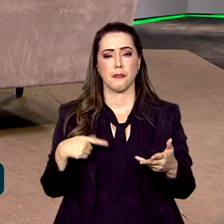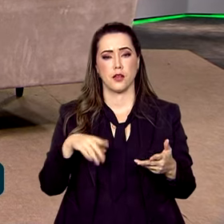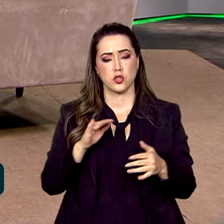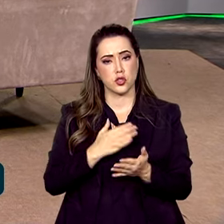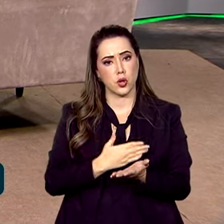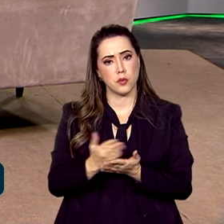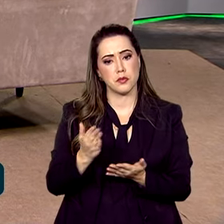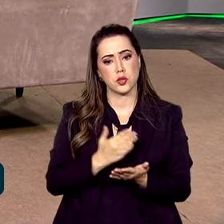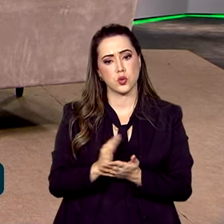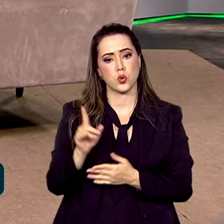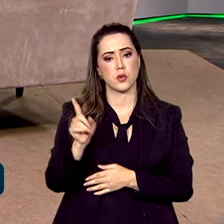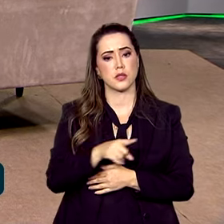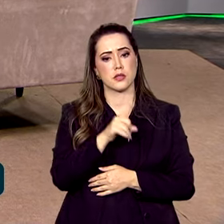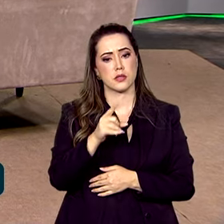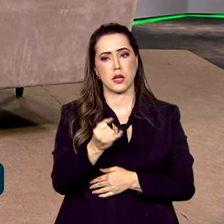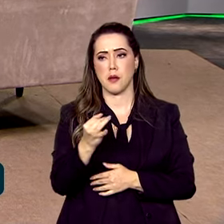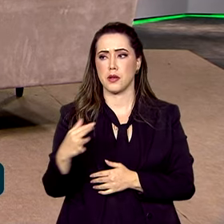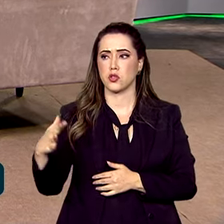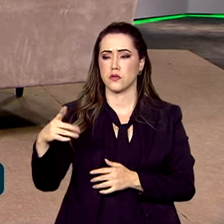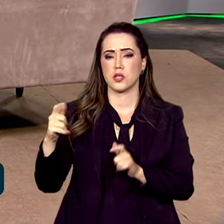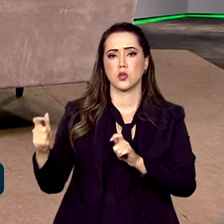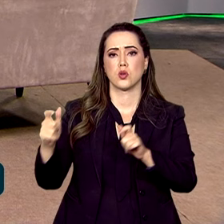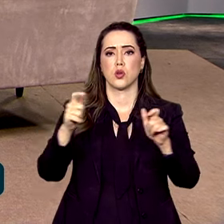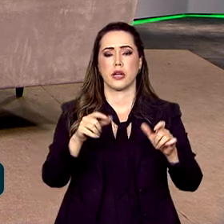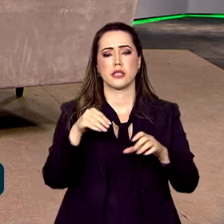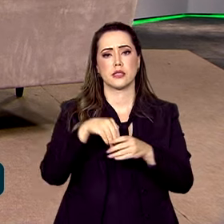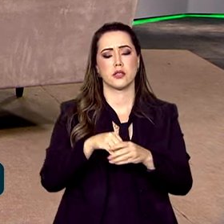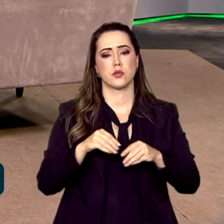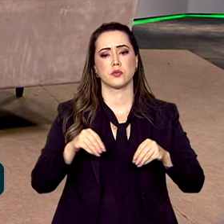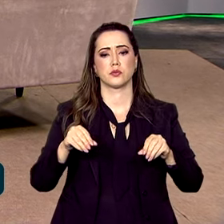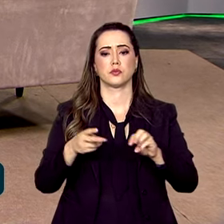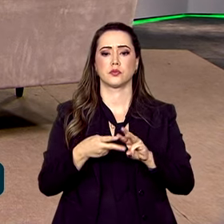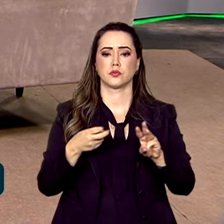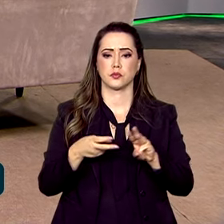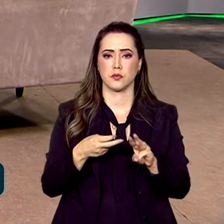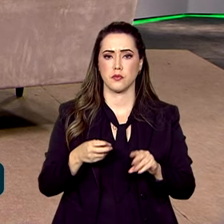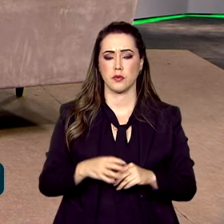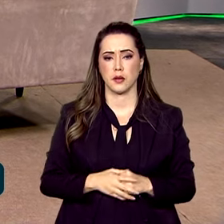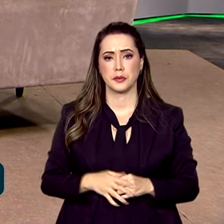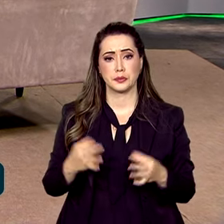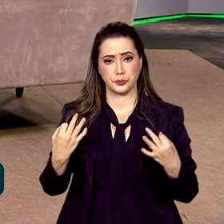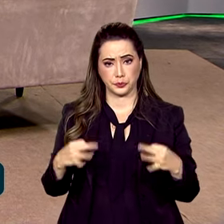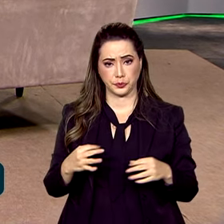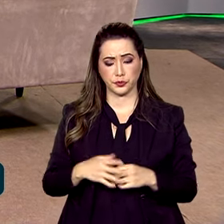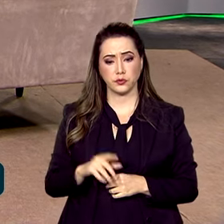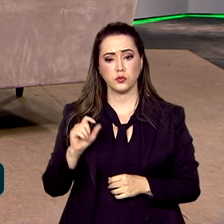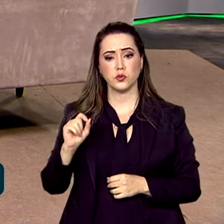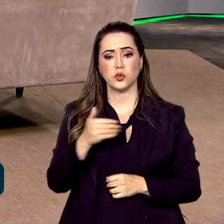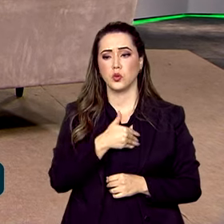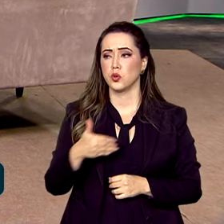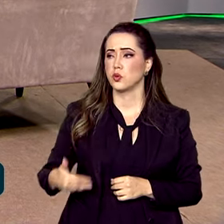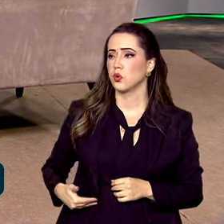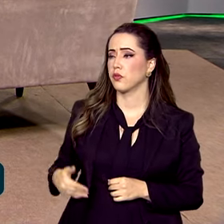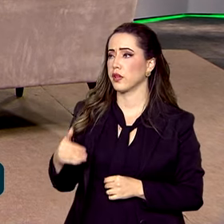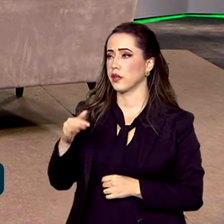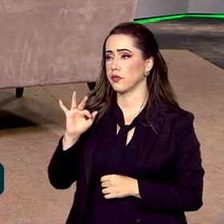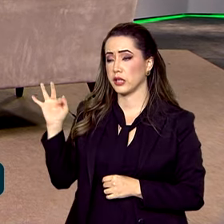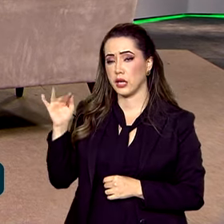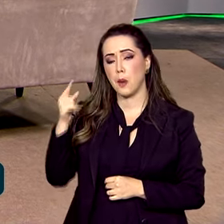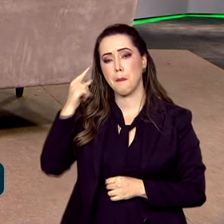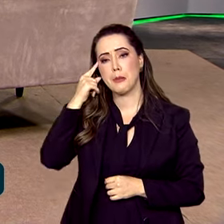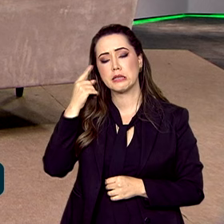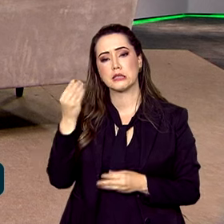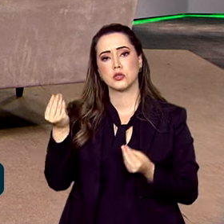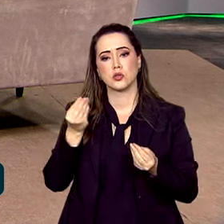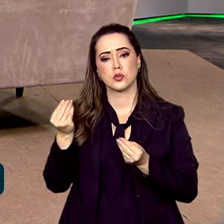inutilização, né, de várias áreas dentro da terra indígena. Perfeito. Secretária, o que o governo pensa em fazer